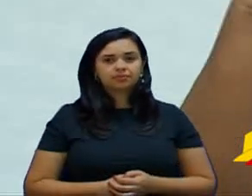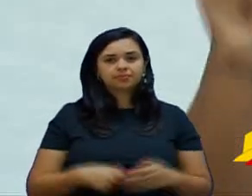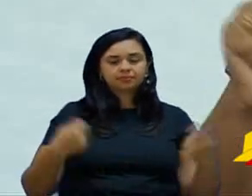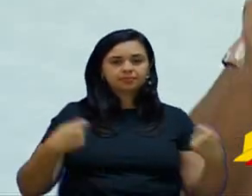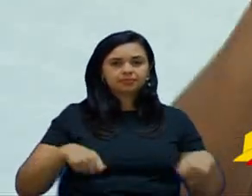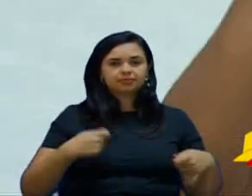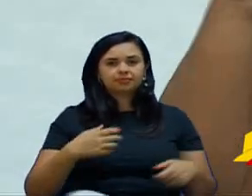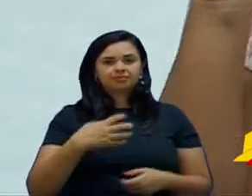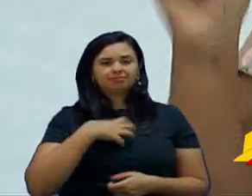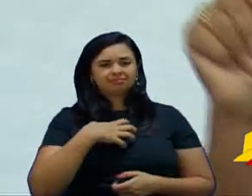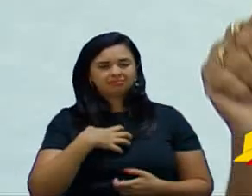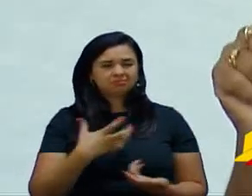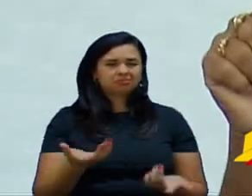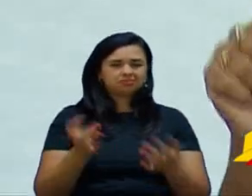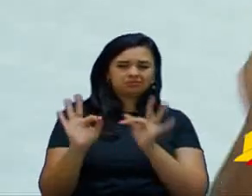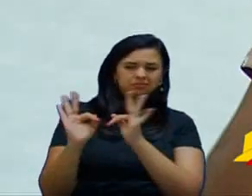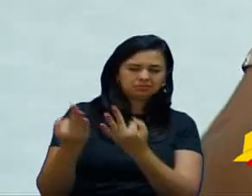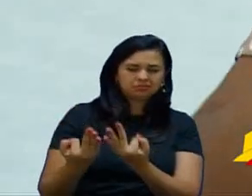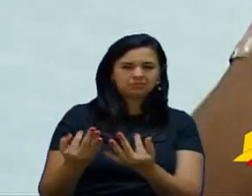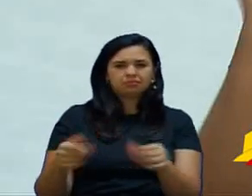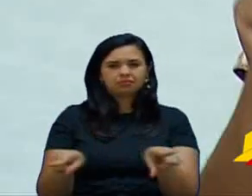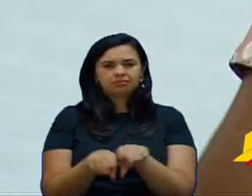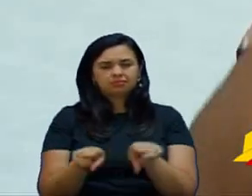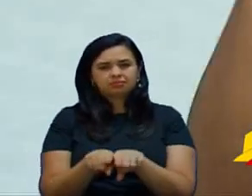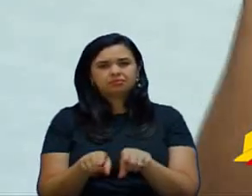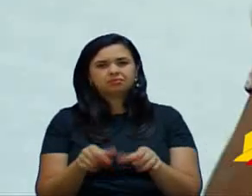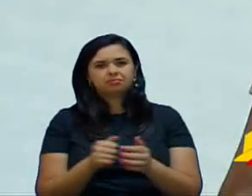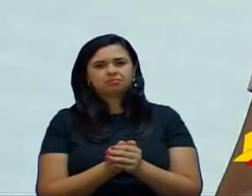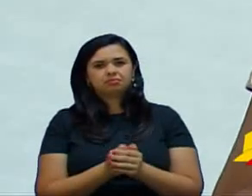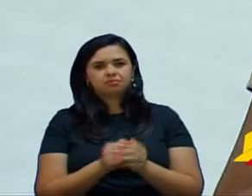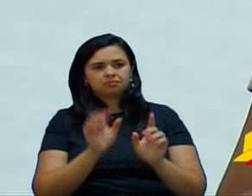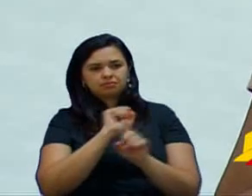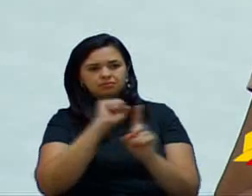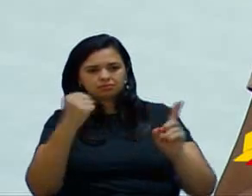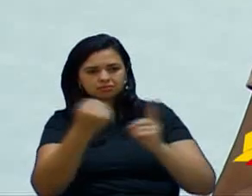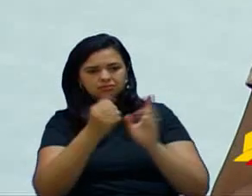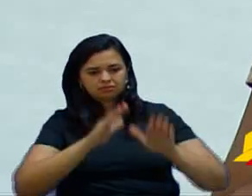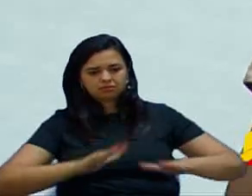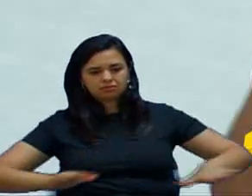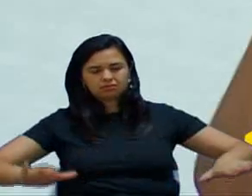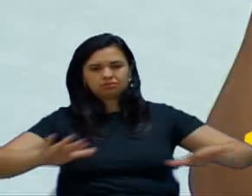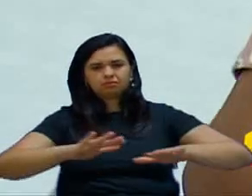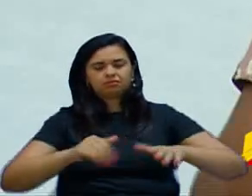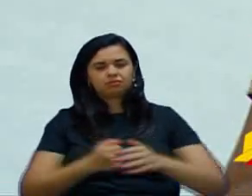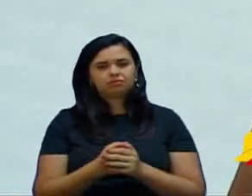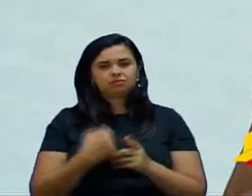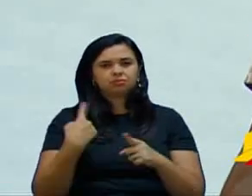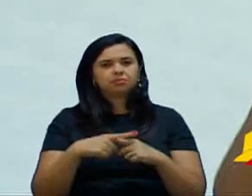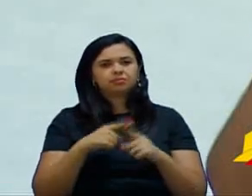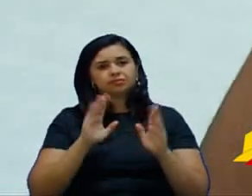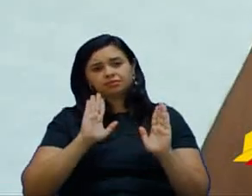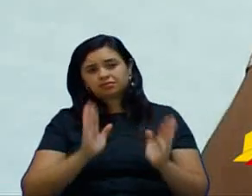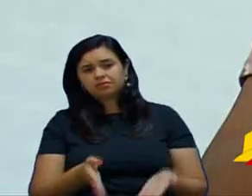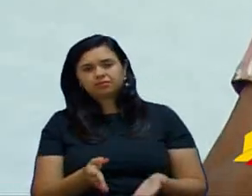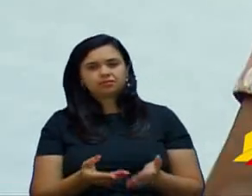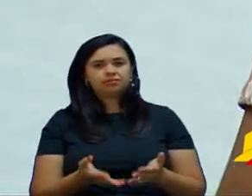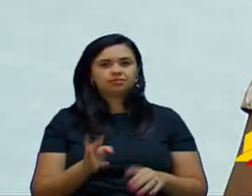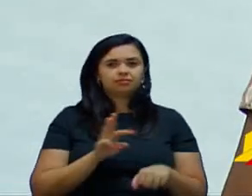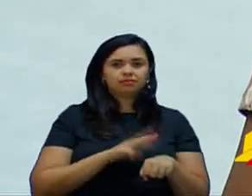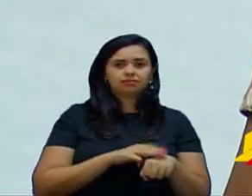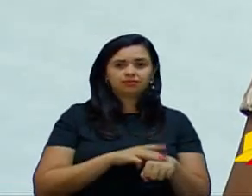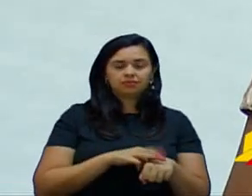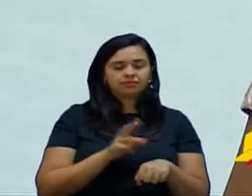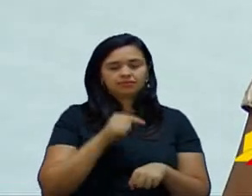com as emoções, lidar com a família, lidar com o meio social, porque ela já está doente, porque ela não teve o